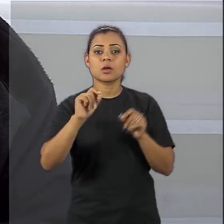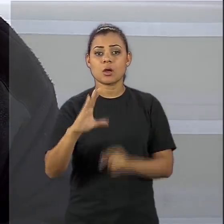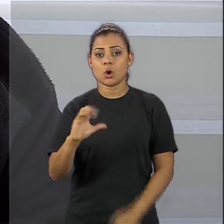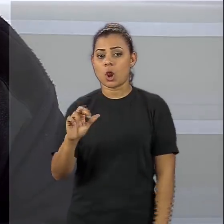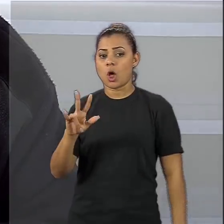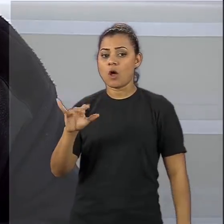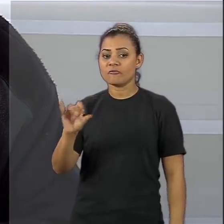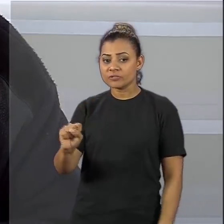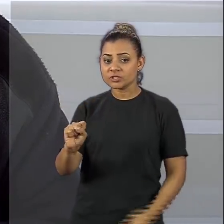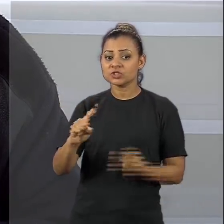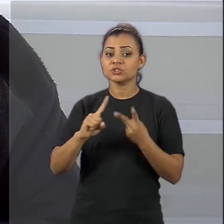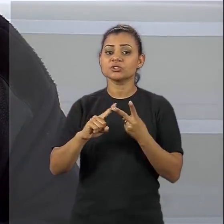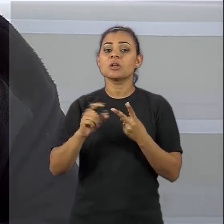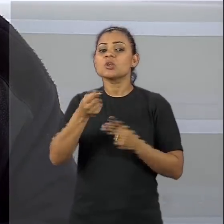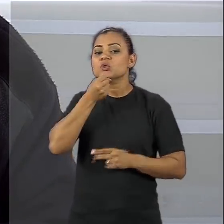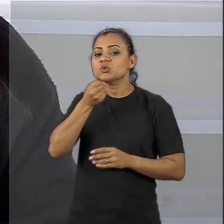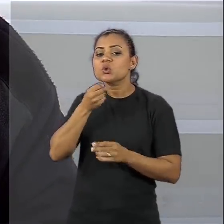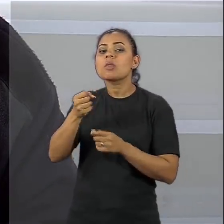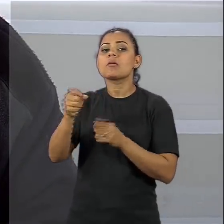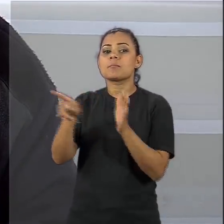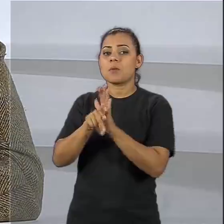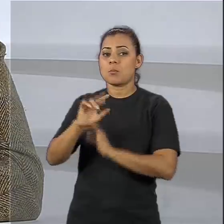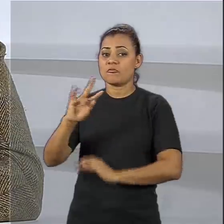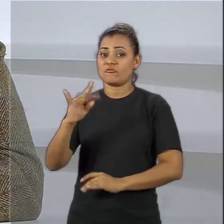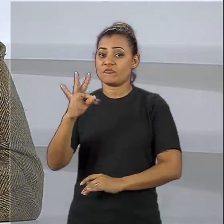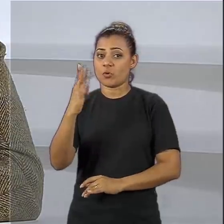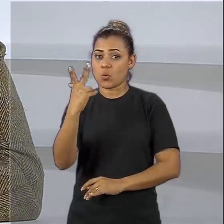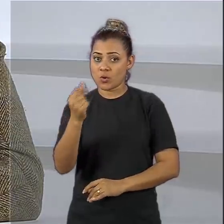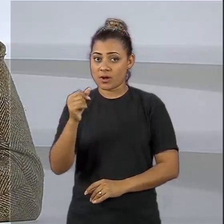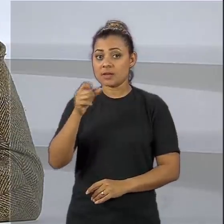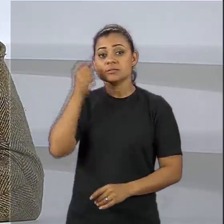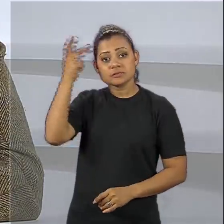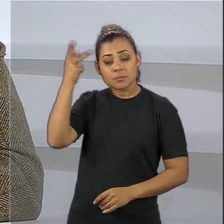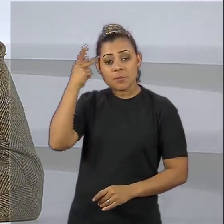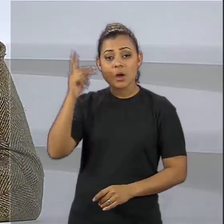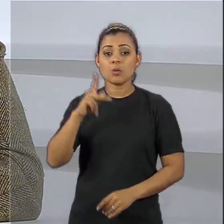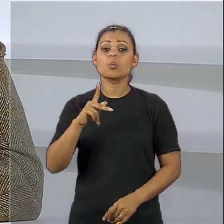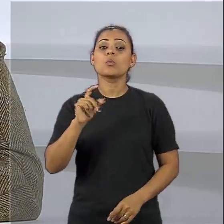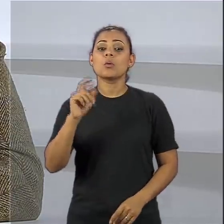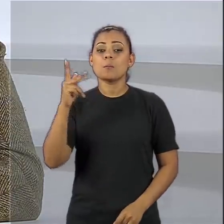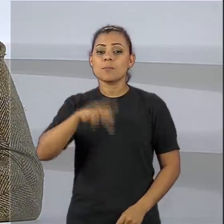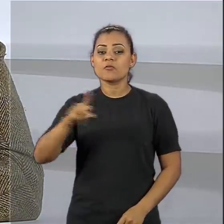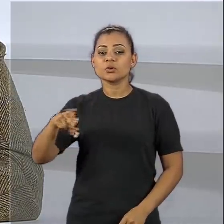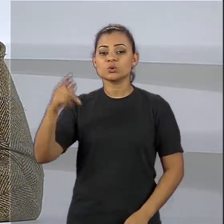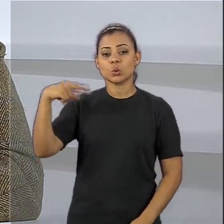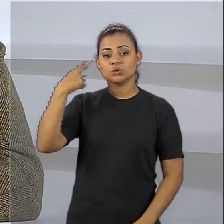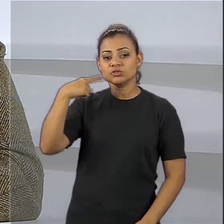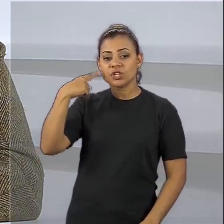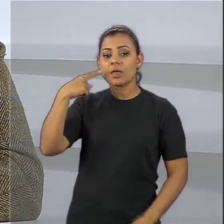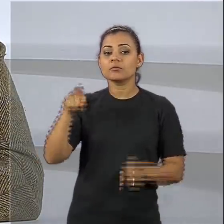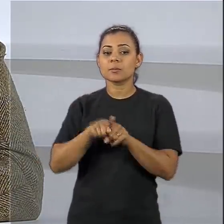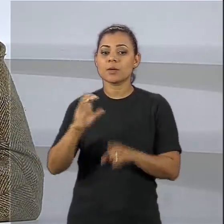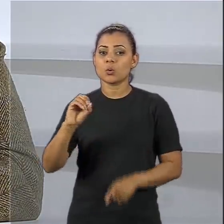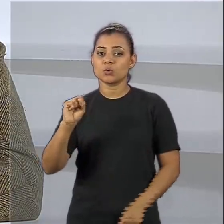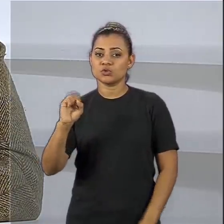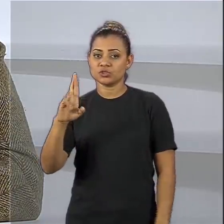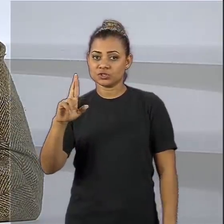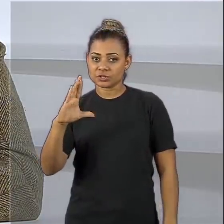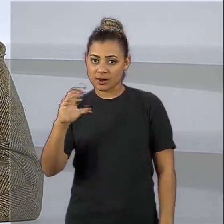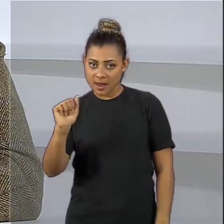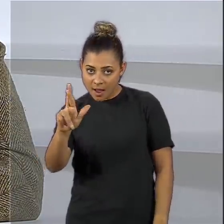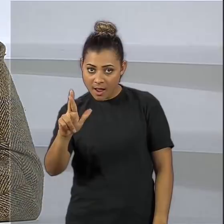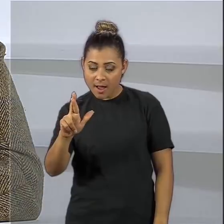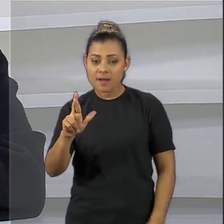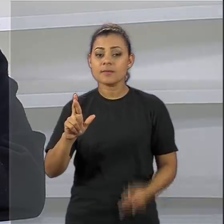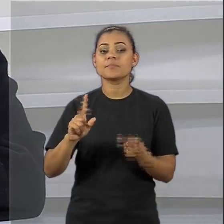Clóvis Rossi, jornalista da Folha de São Paulo, Oscar Vilhena, professor de Direito Constitucional da Fundação Getúlio Vargas de